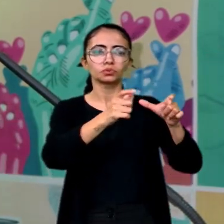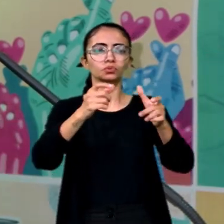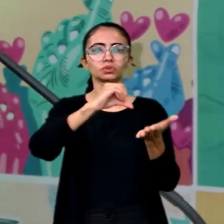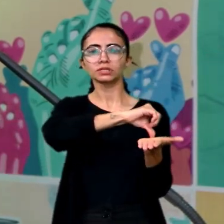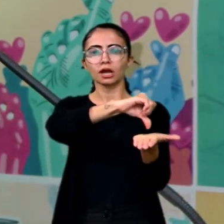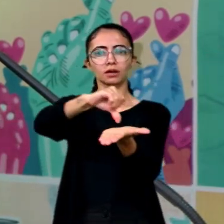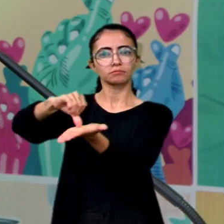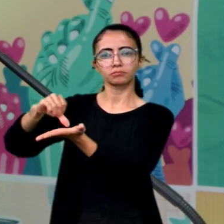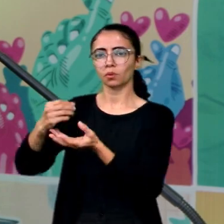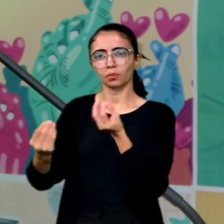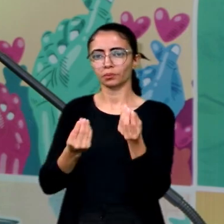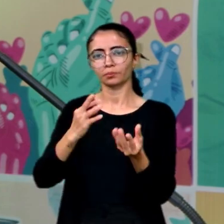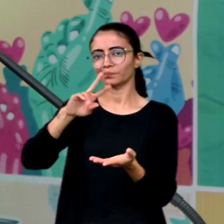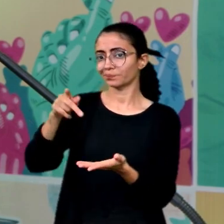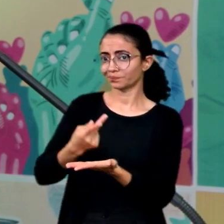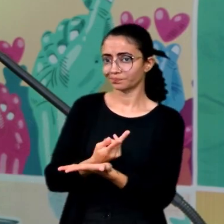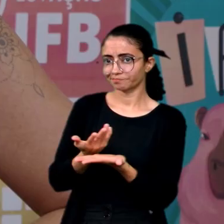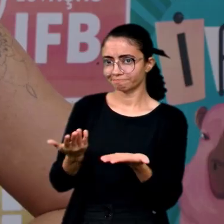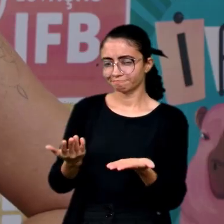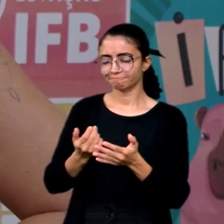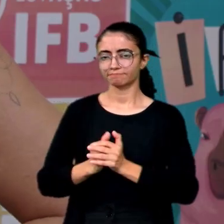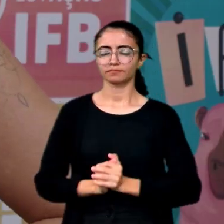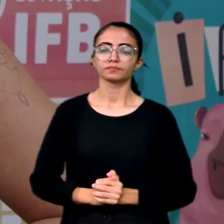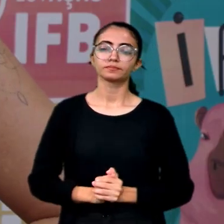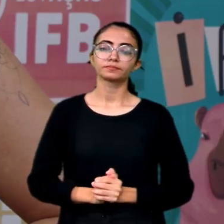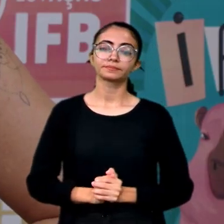panorama. Tá. Então,